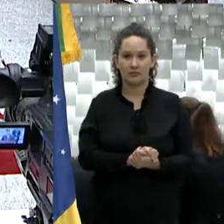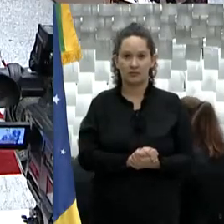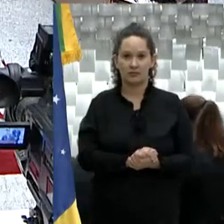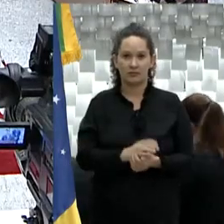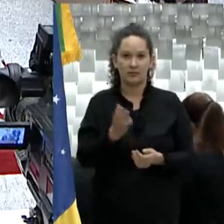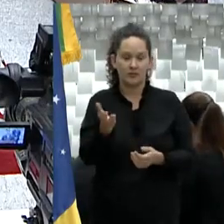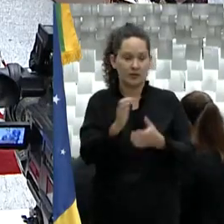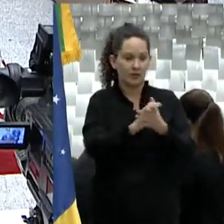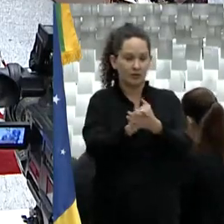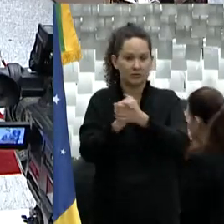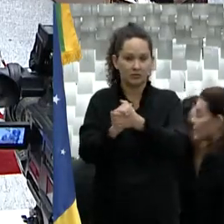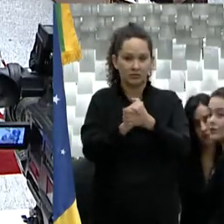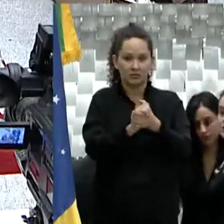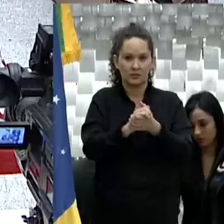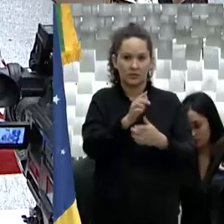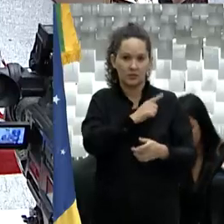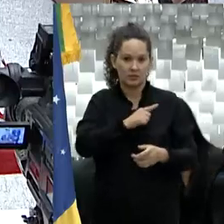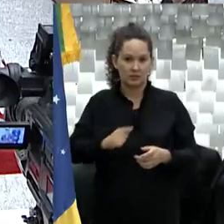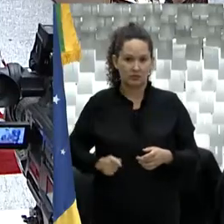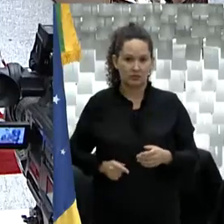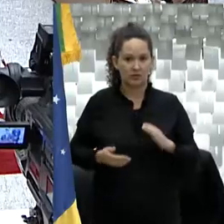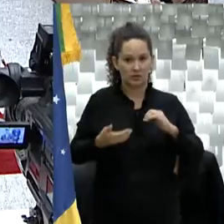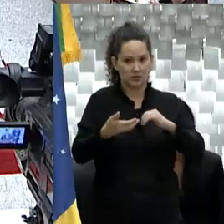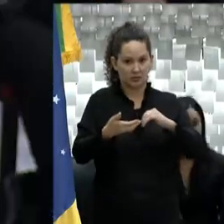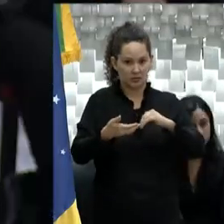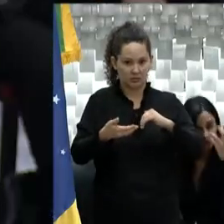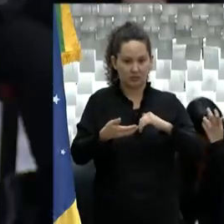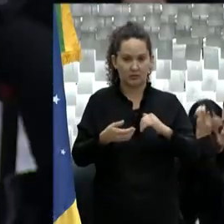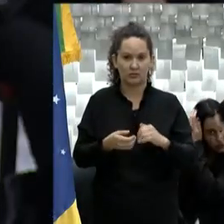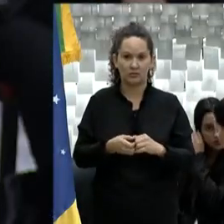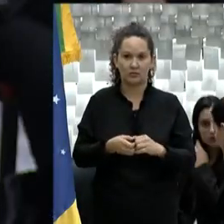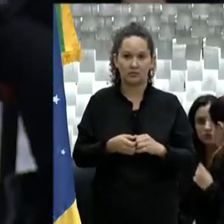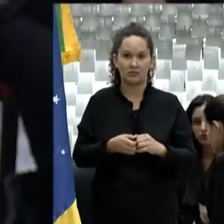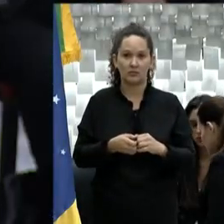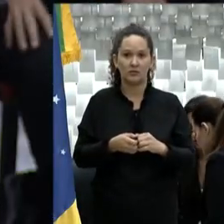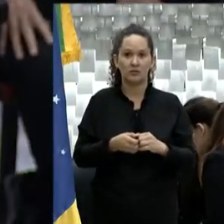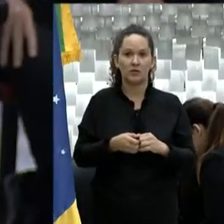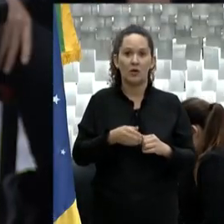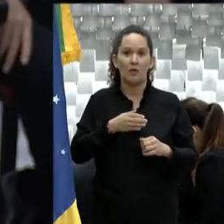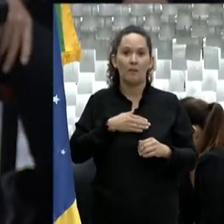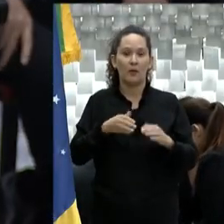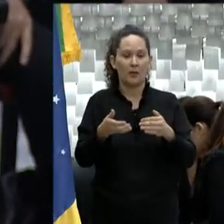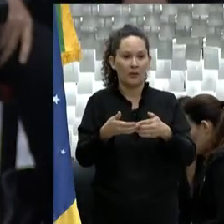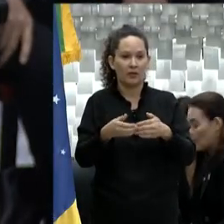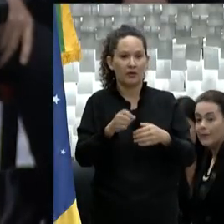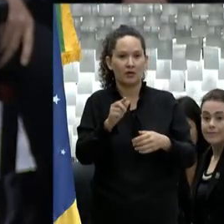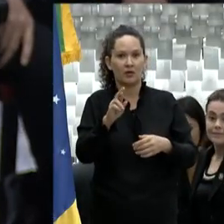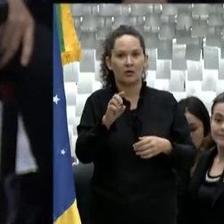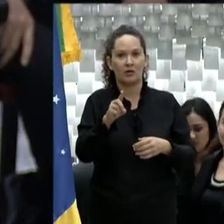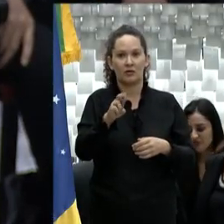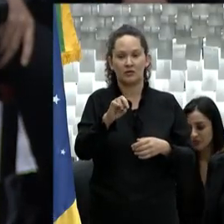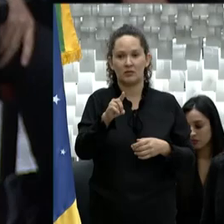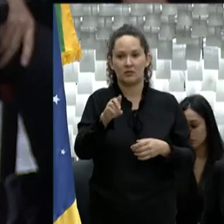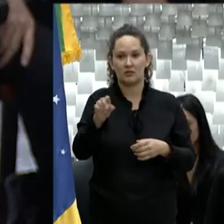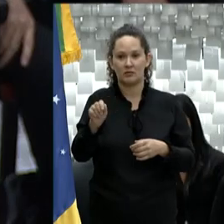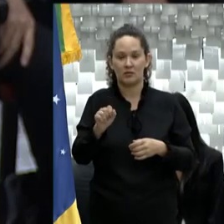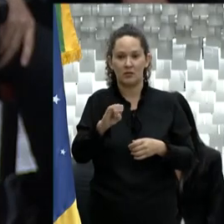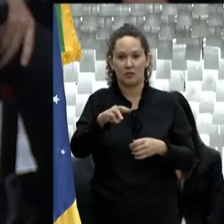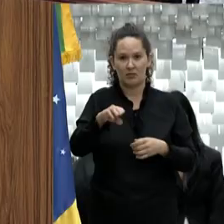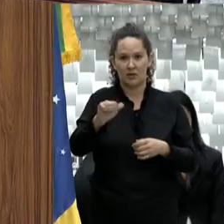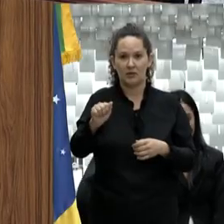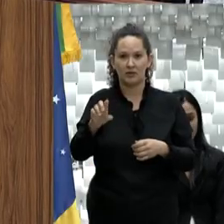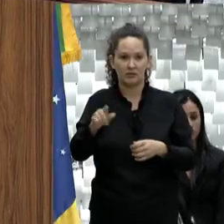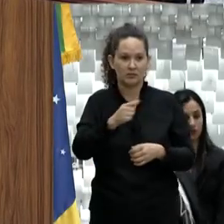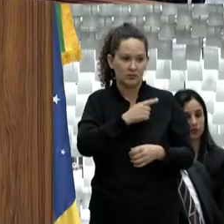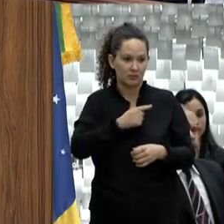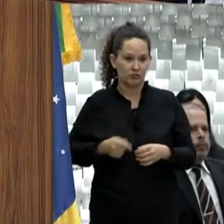Quero saudar o presidente da Câmara dos Deputados, o meu conterrâneo Rodrigo Maia, o governador do Distrito Federal e